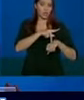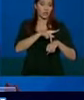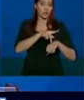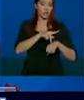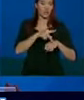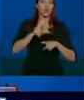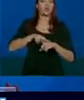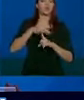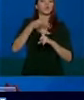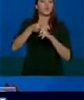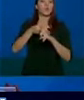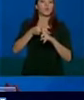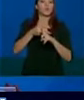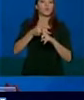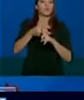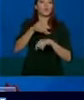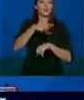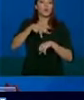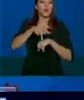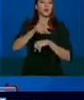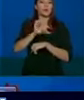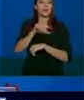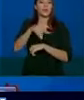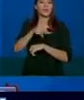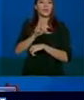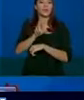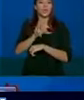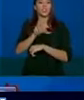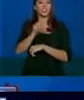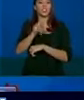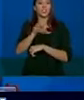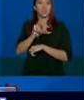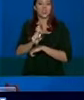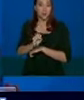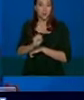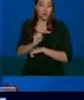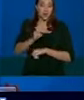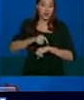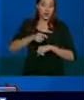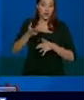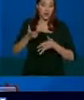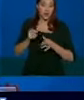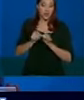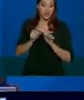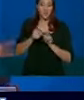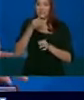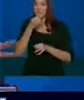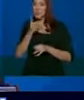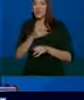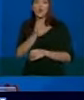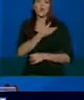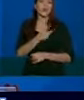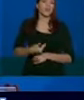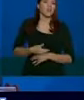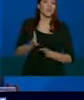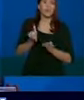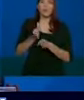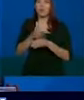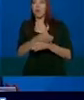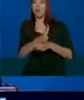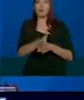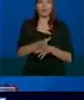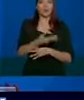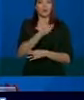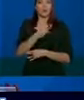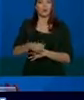e o dobro dos emergentes. E numa hora dessa, não estamos fazendo o suficiente, o governo é descoordenado, o